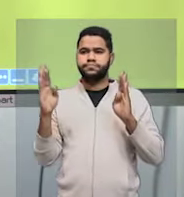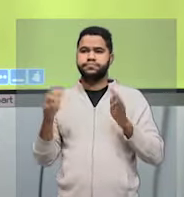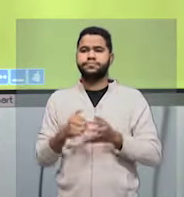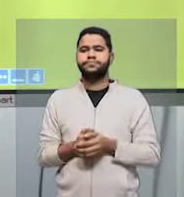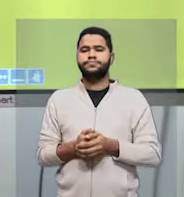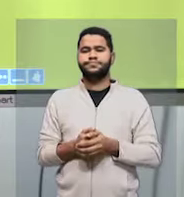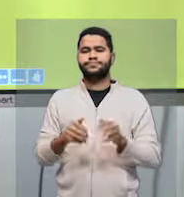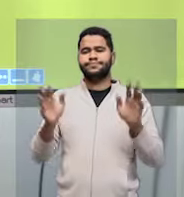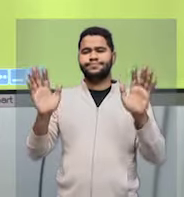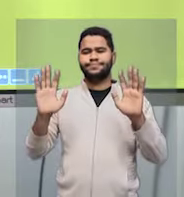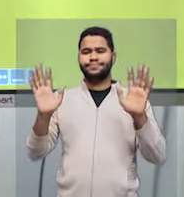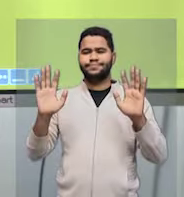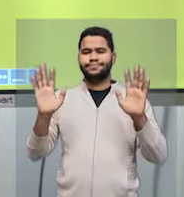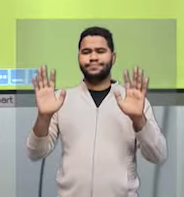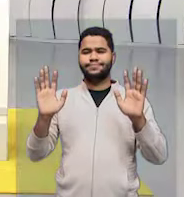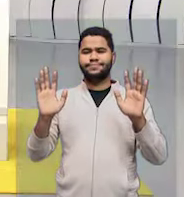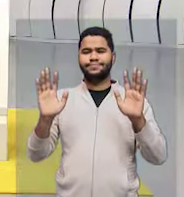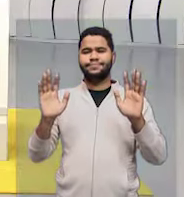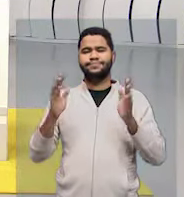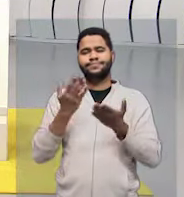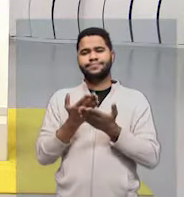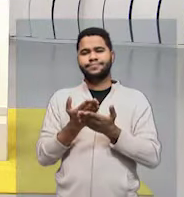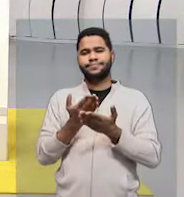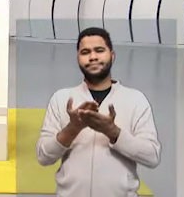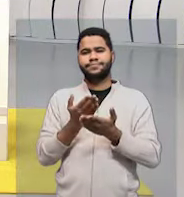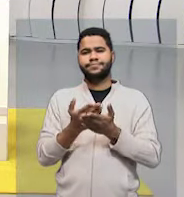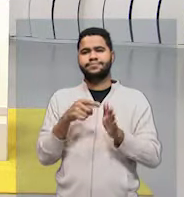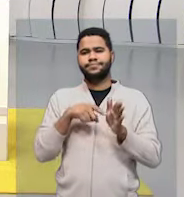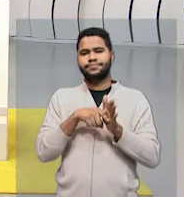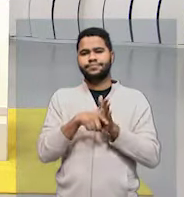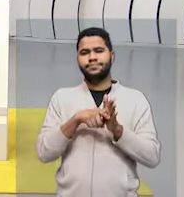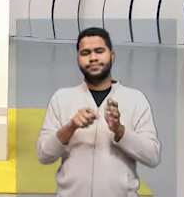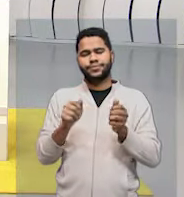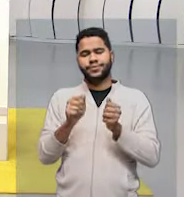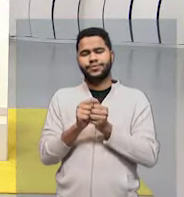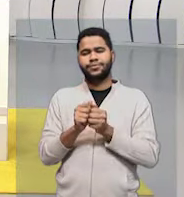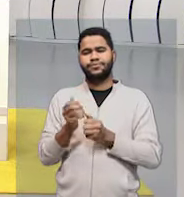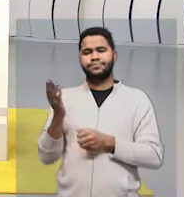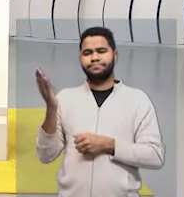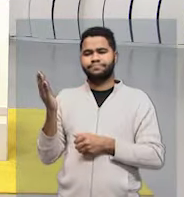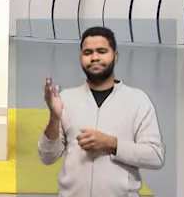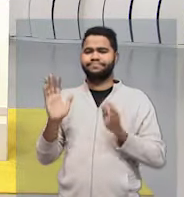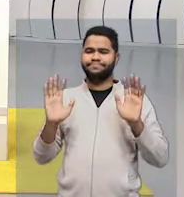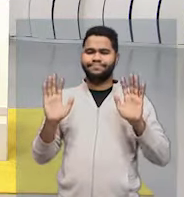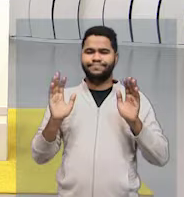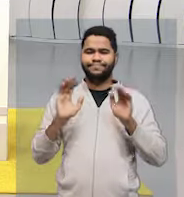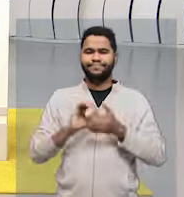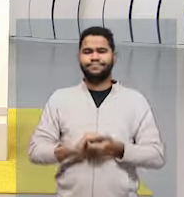Até a próxima com mais uma aula de ciências com a Marizinha. Um grande beijo.